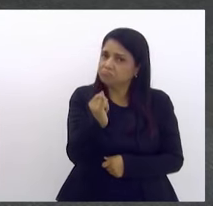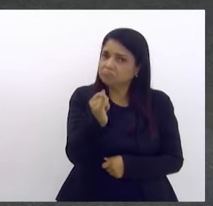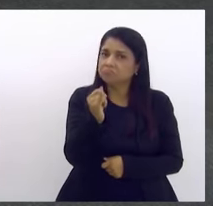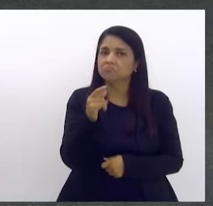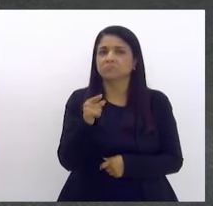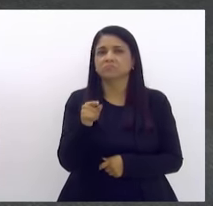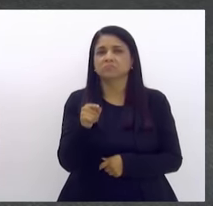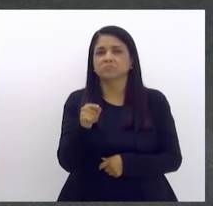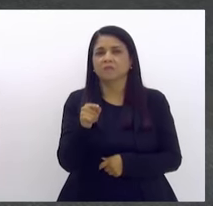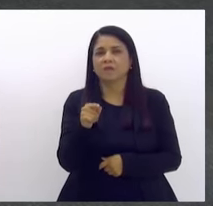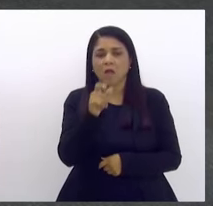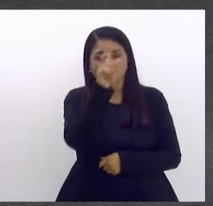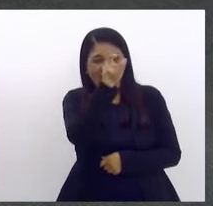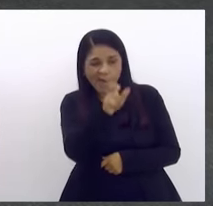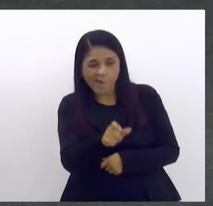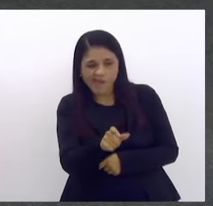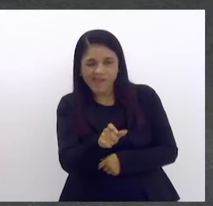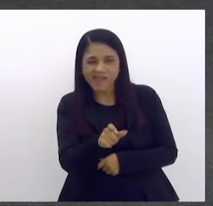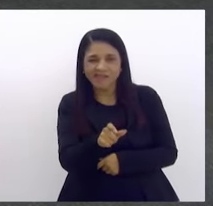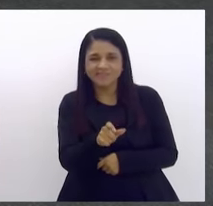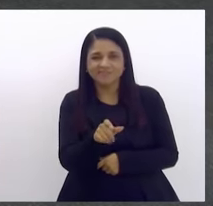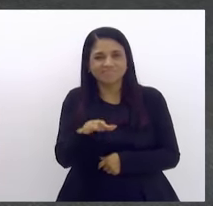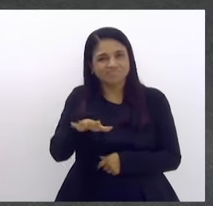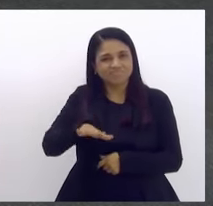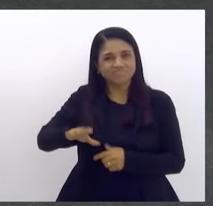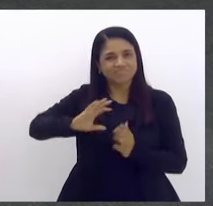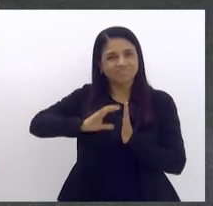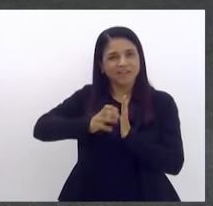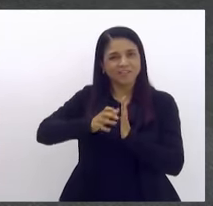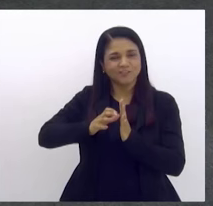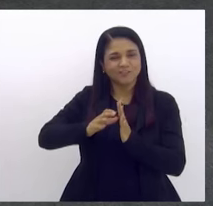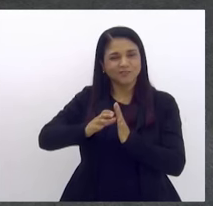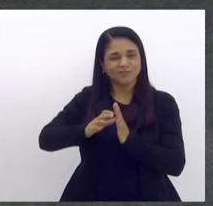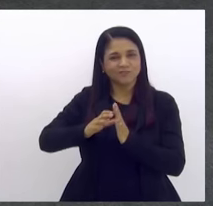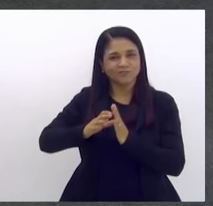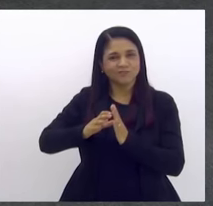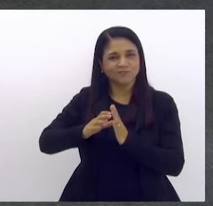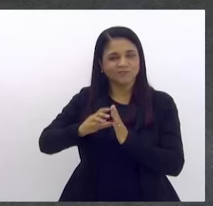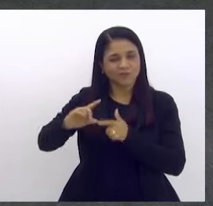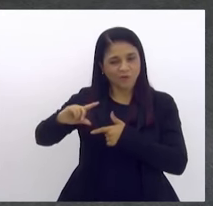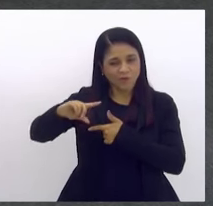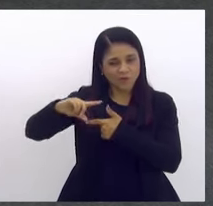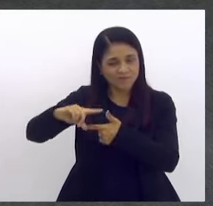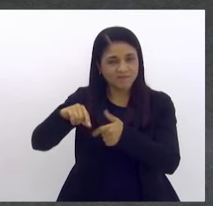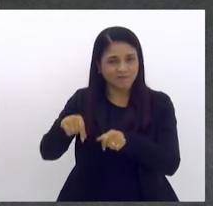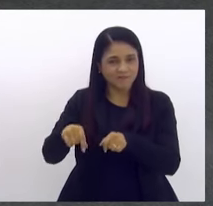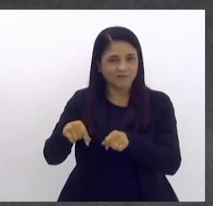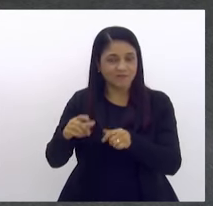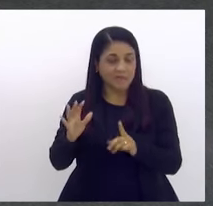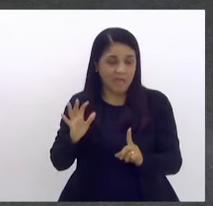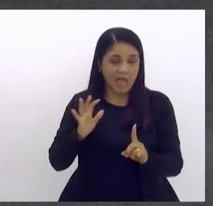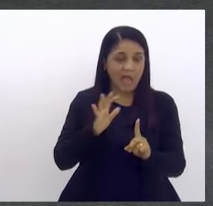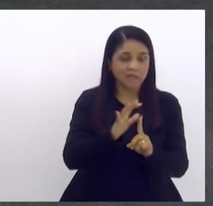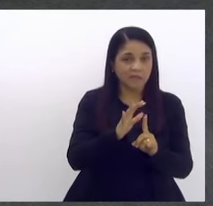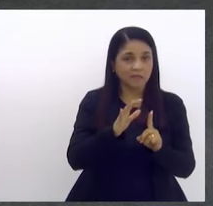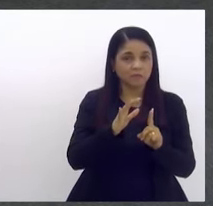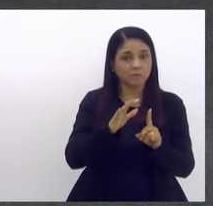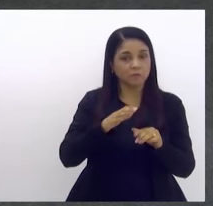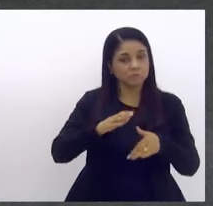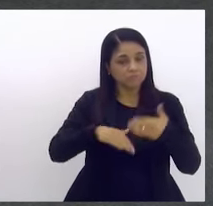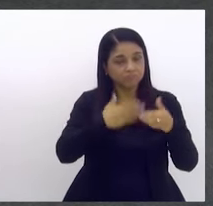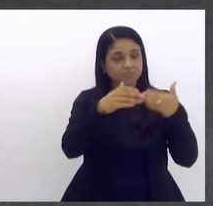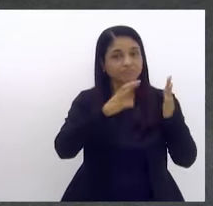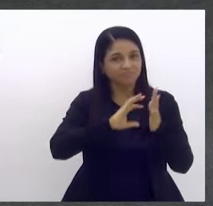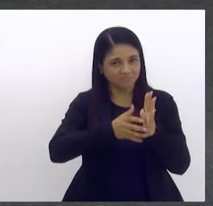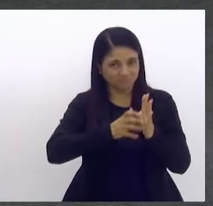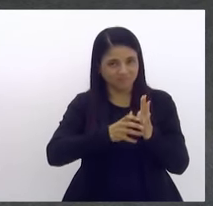quando alguém do campo conservador for atacado pelo campo progressista de ter sido fotografado ou